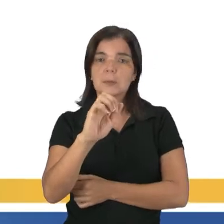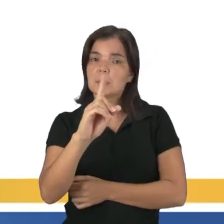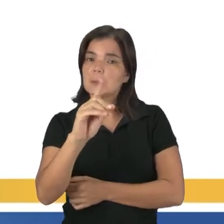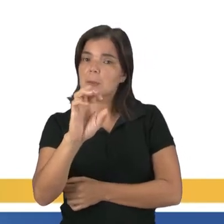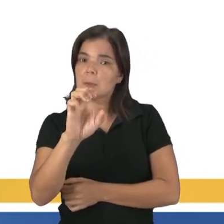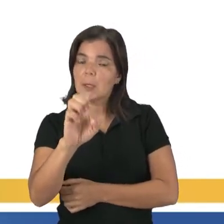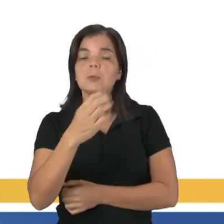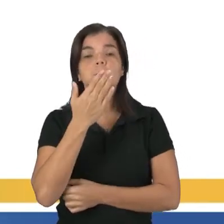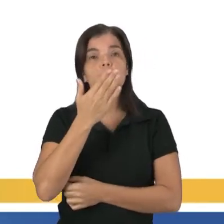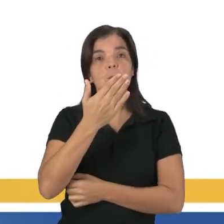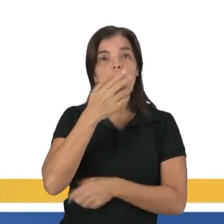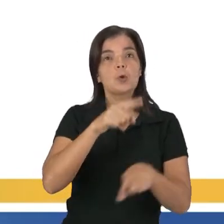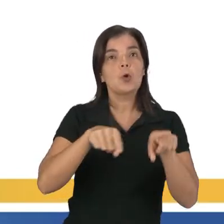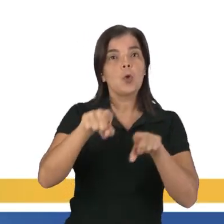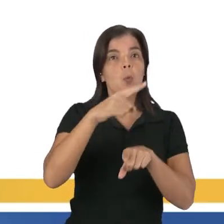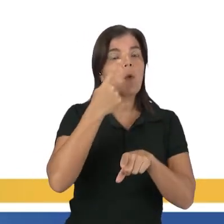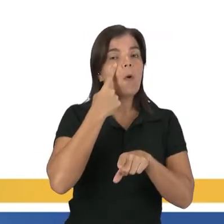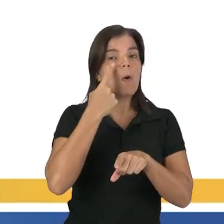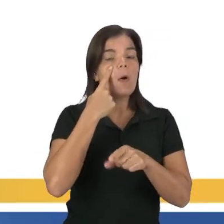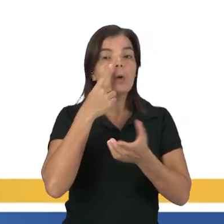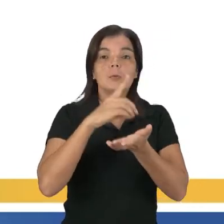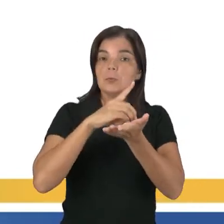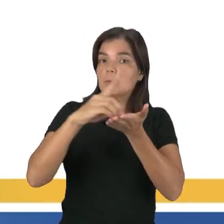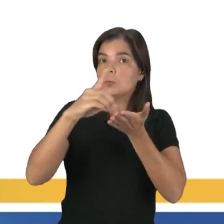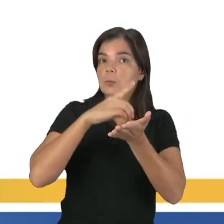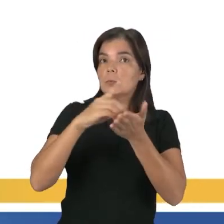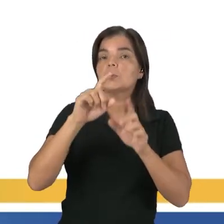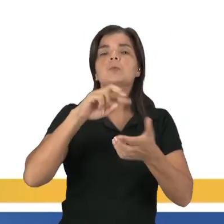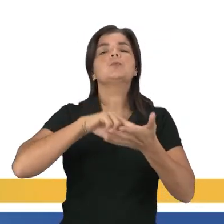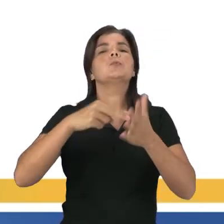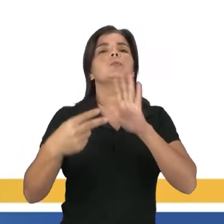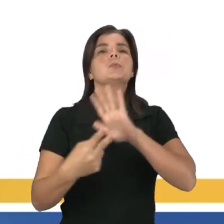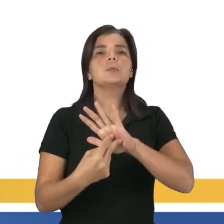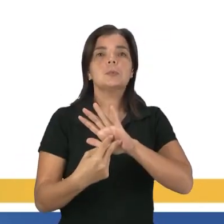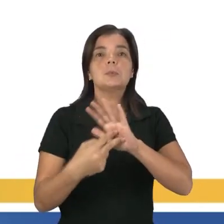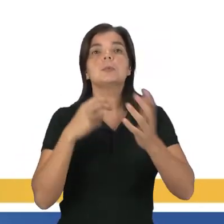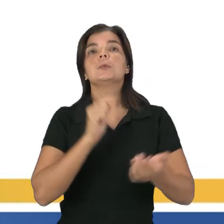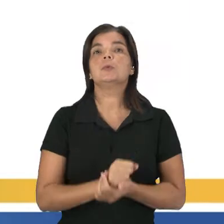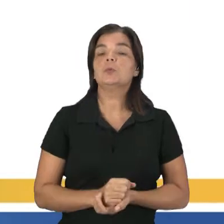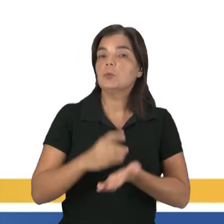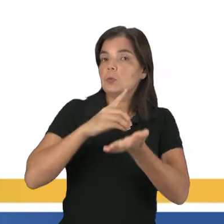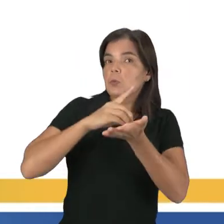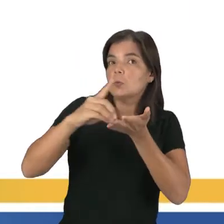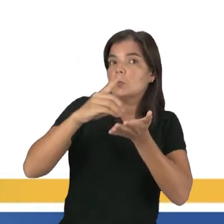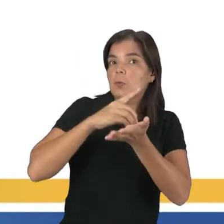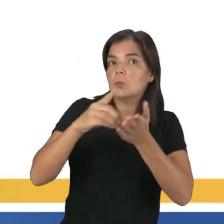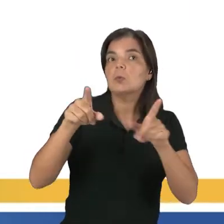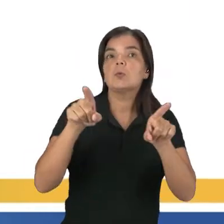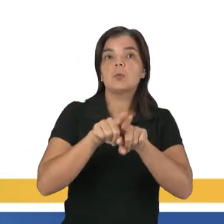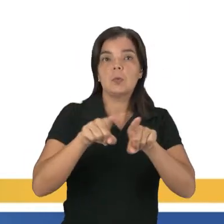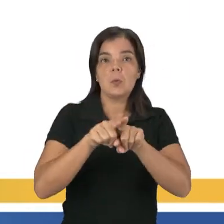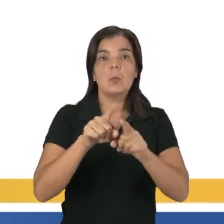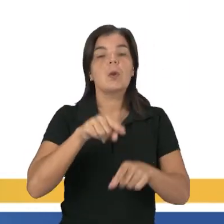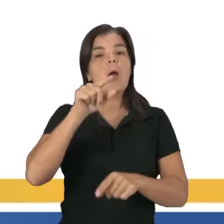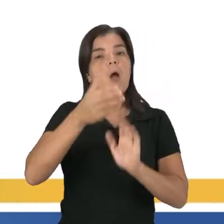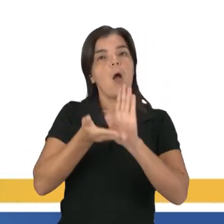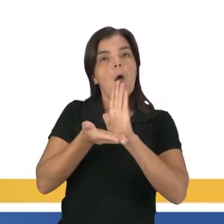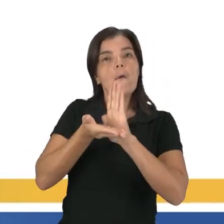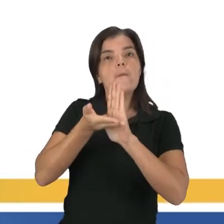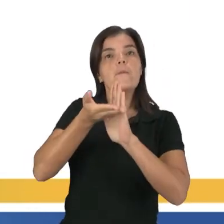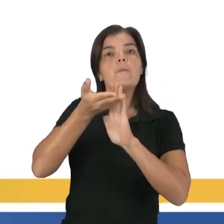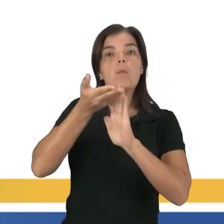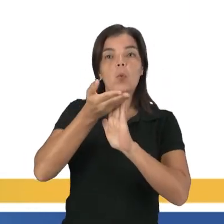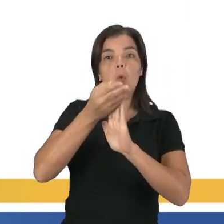né? E observe que está escrito no dicionário, gente, ok? O que ele afirma, né? Segundo o dicionário Aurélio,